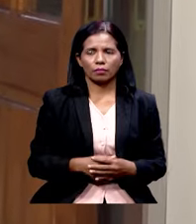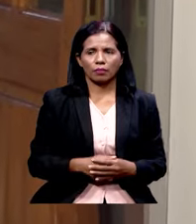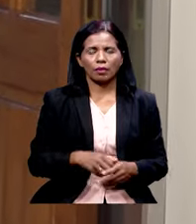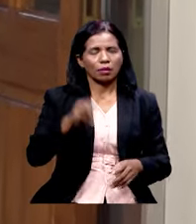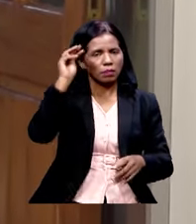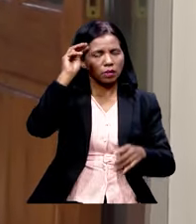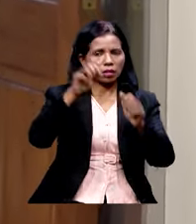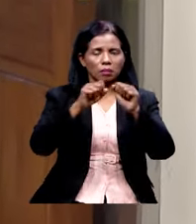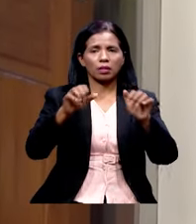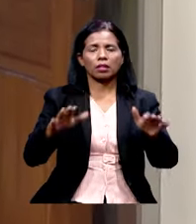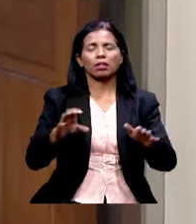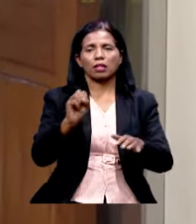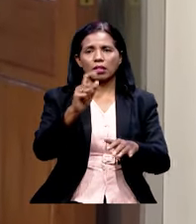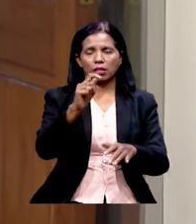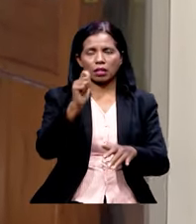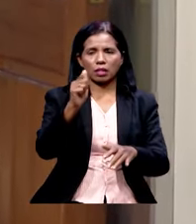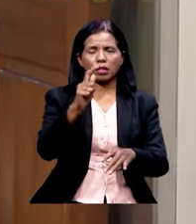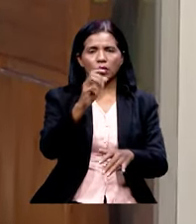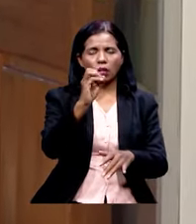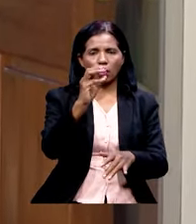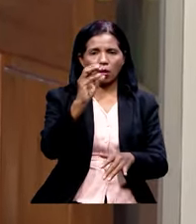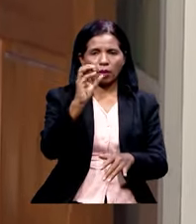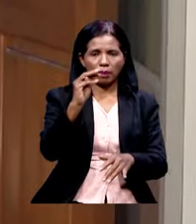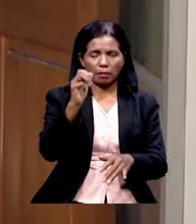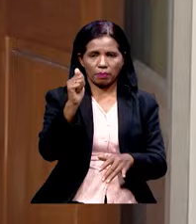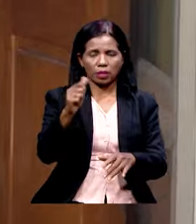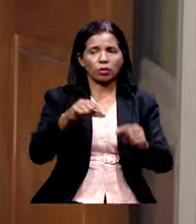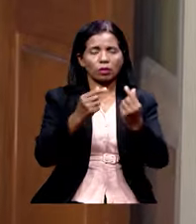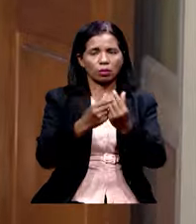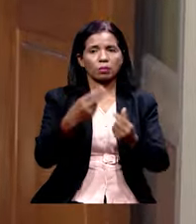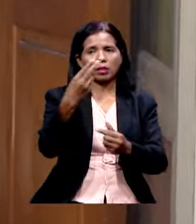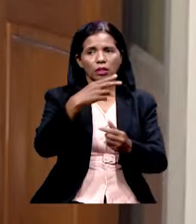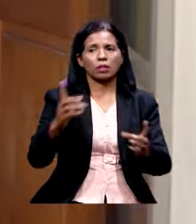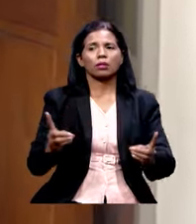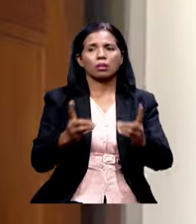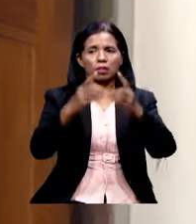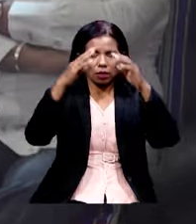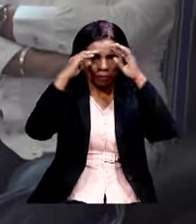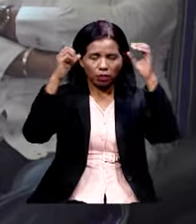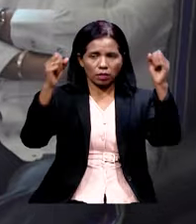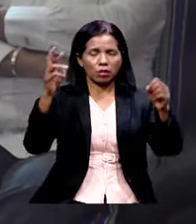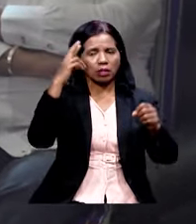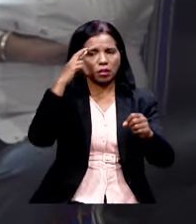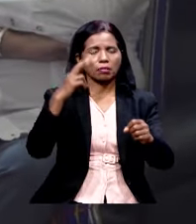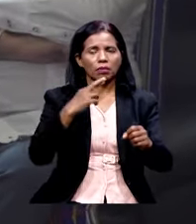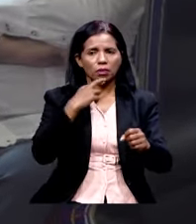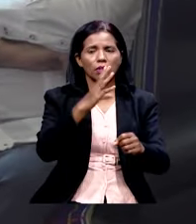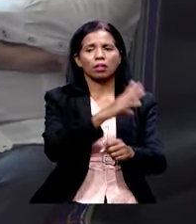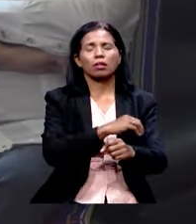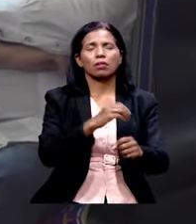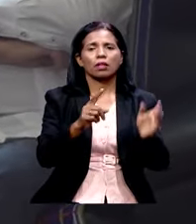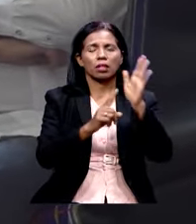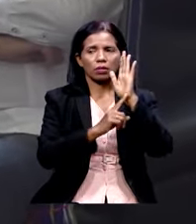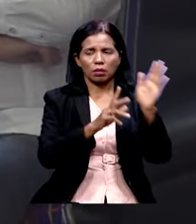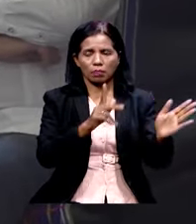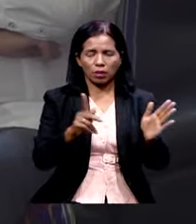Ministro de Administração Estatal, Tomás do Rosário Cabral, com a equipa Quintané, assoro malo o Presidente da República, José Ramos Horta, o relata